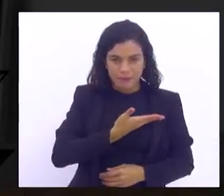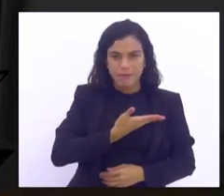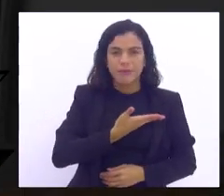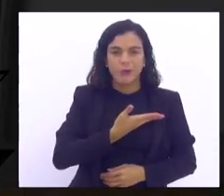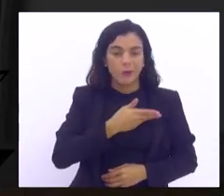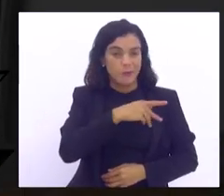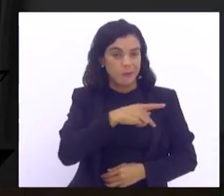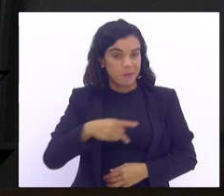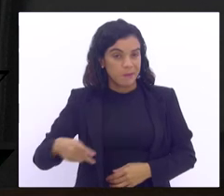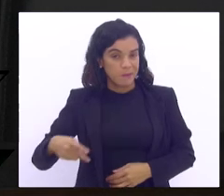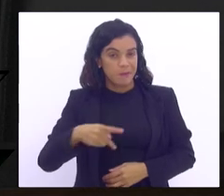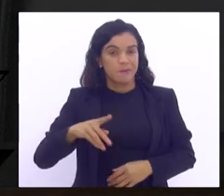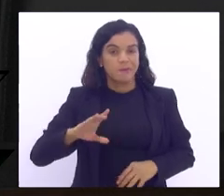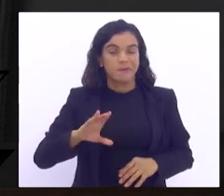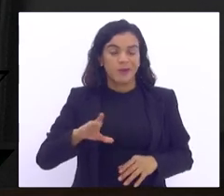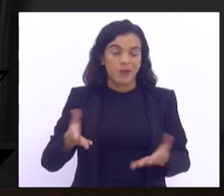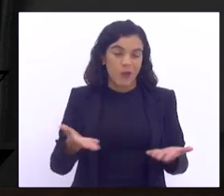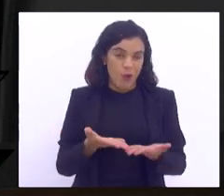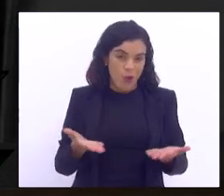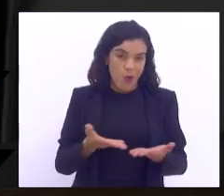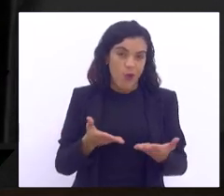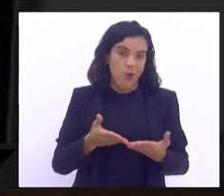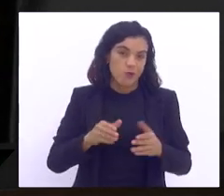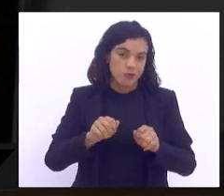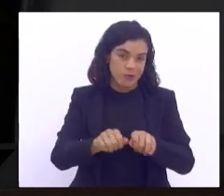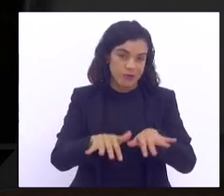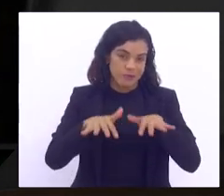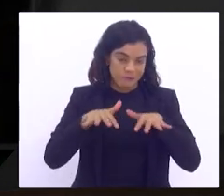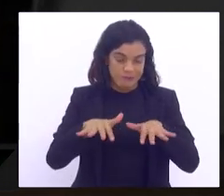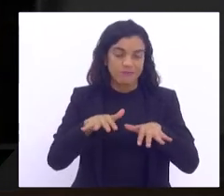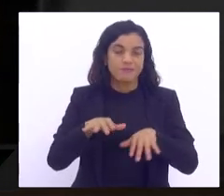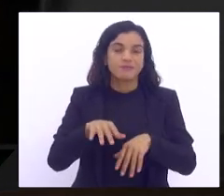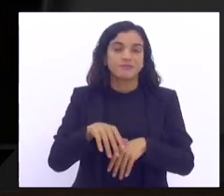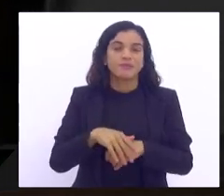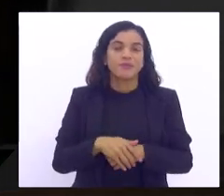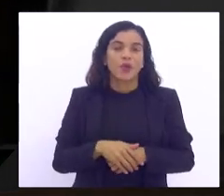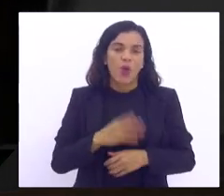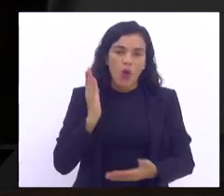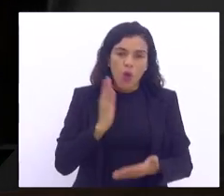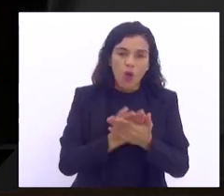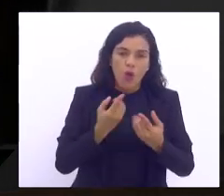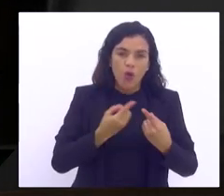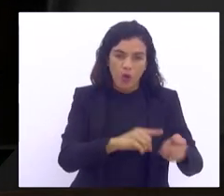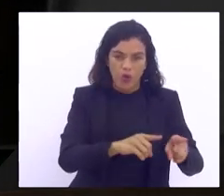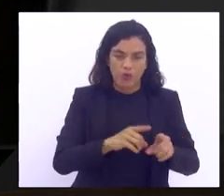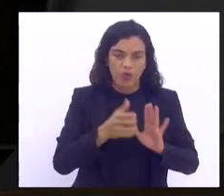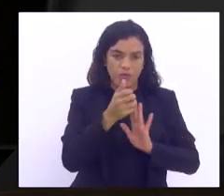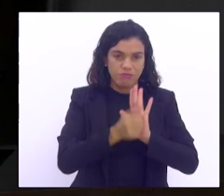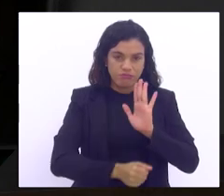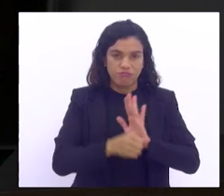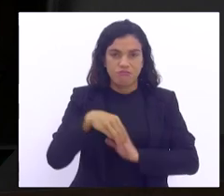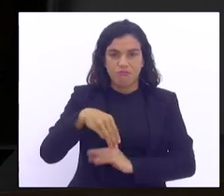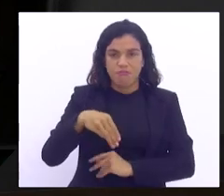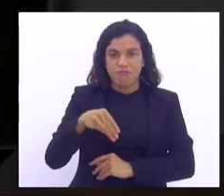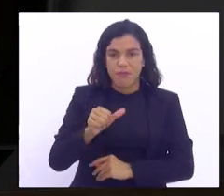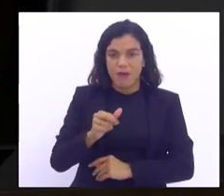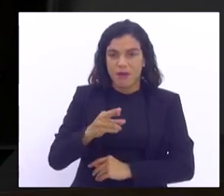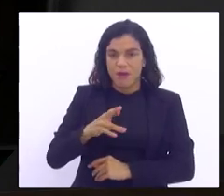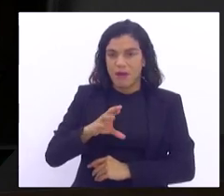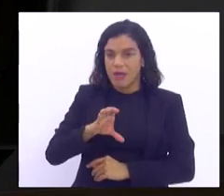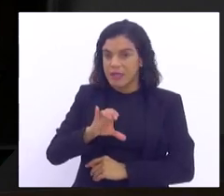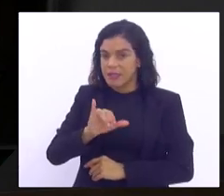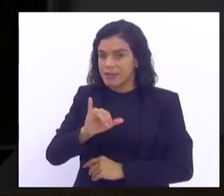e presidente desta sessão e também da Frente Parlamentar em Defesa da Vida contra o Aborto, deputado Márcio Galberto. Saudar a